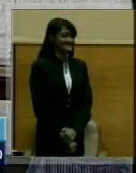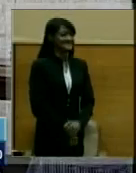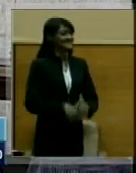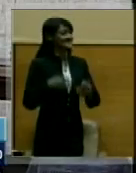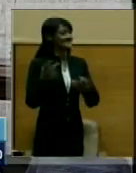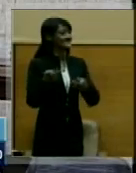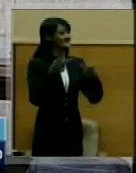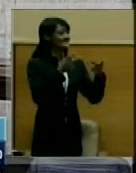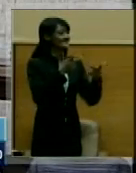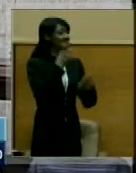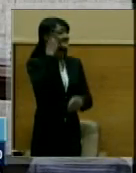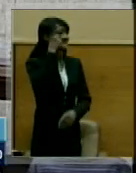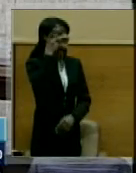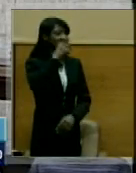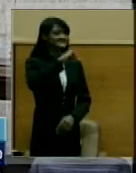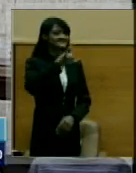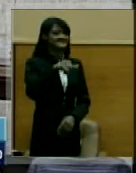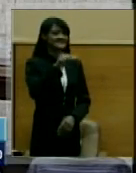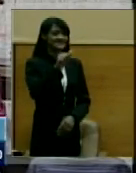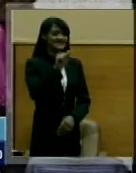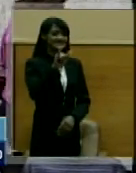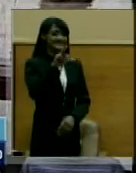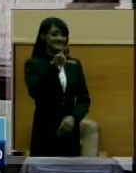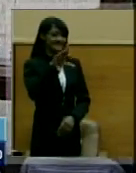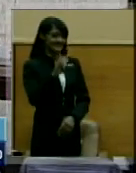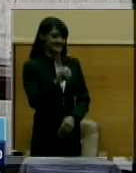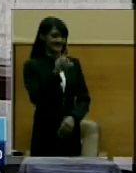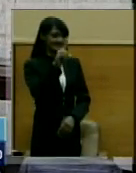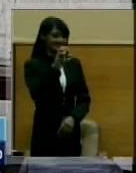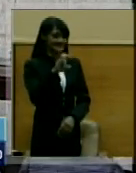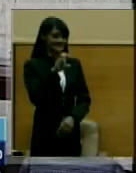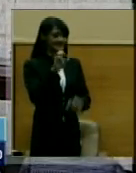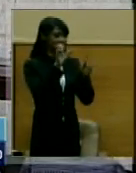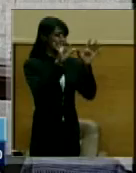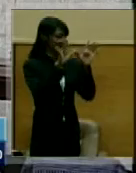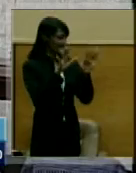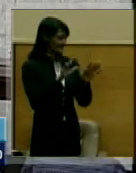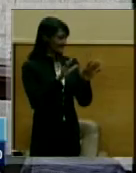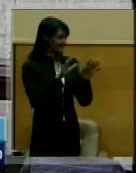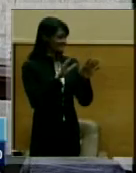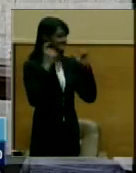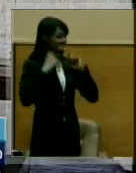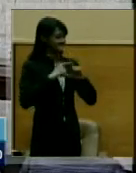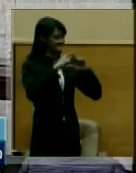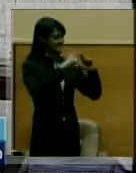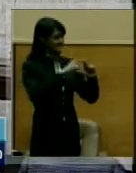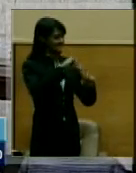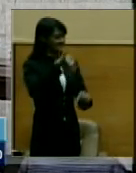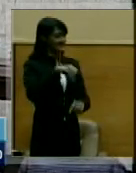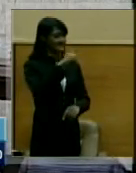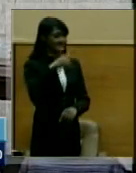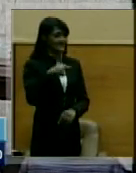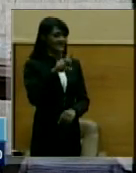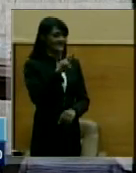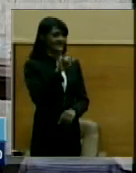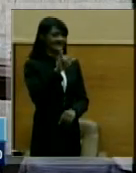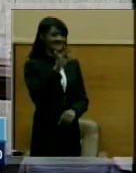Convido o deputado Jairo de Glória para fazer a outorga da medalha ao seu João Vitor dos Santos.